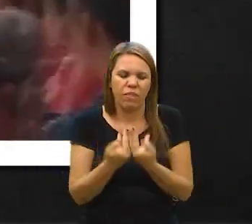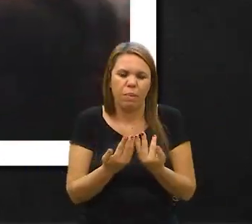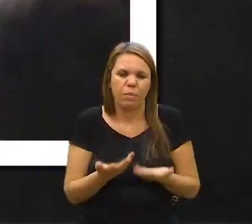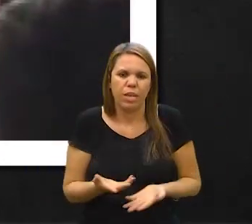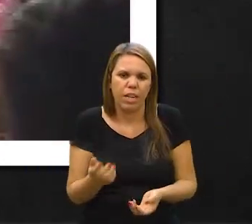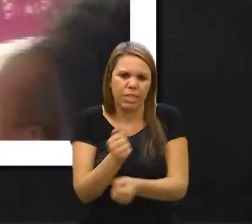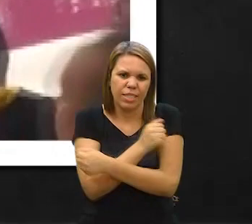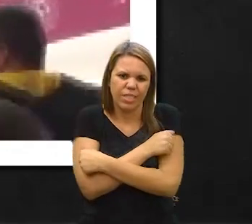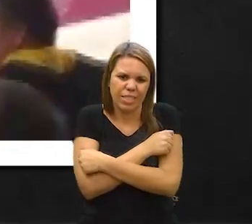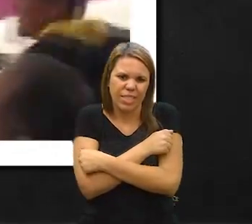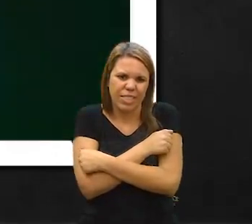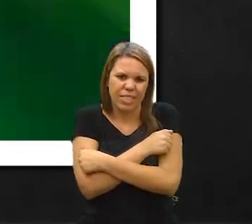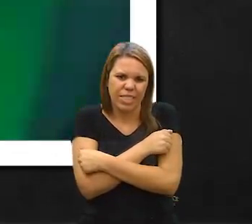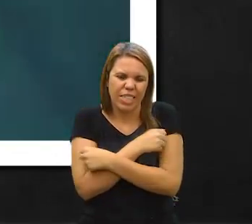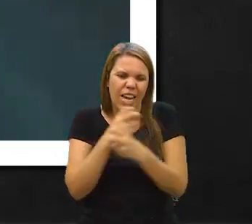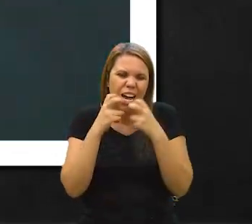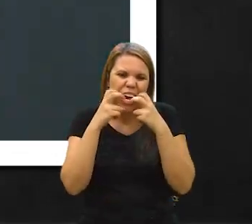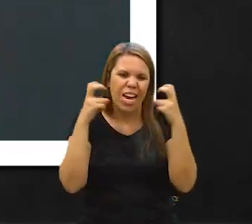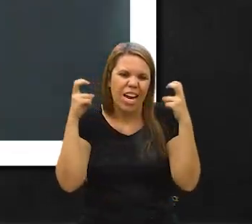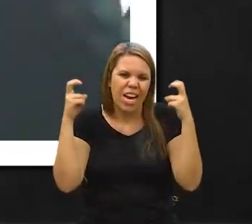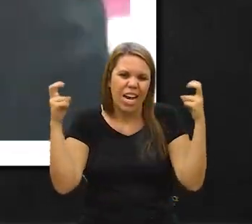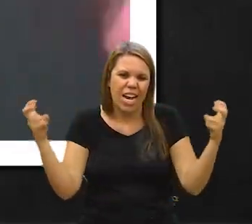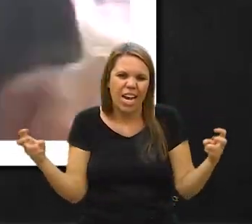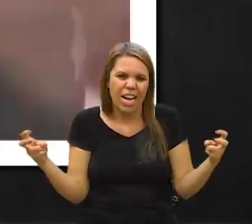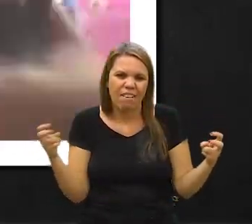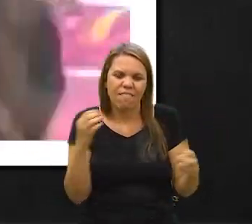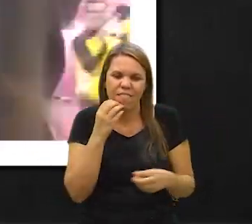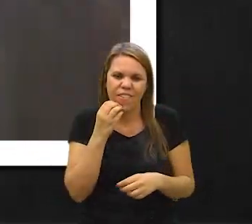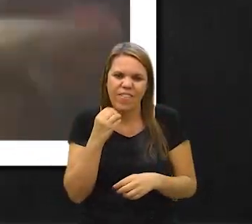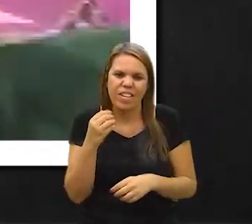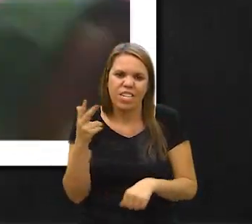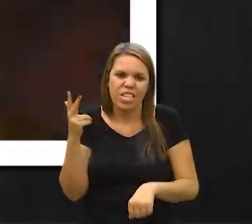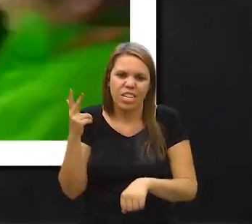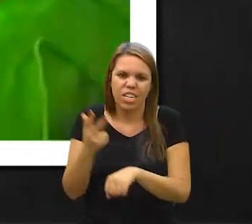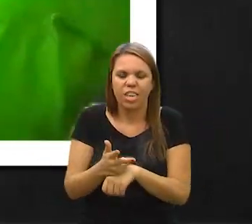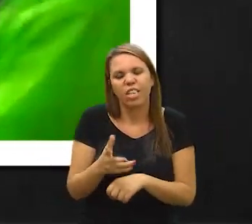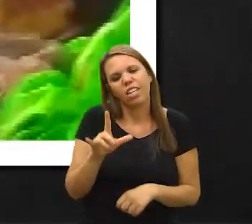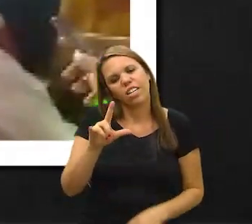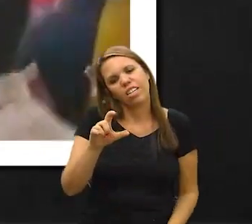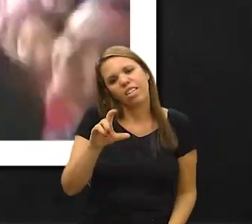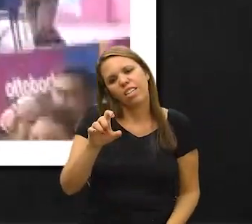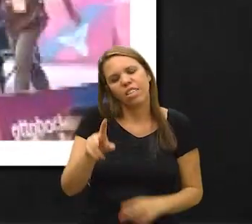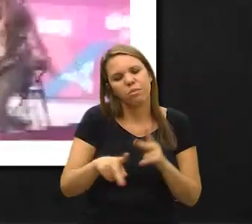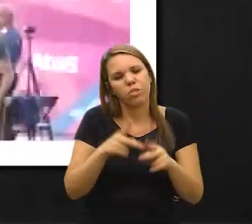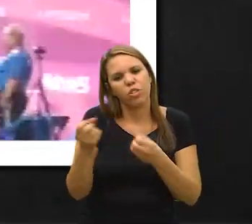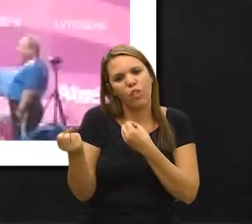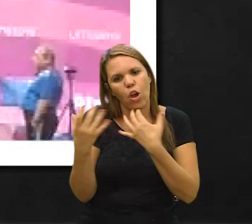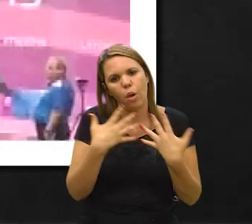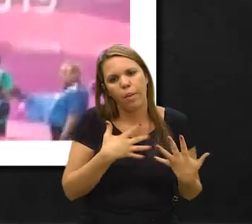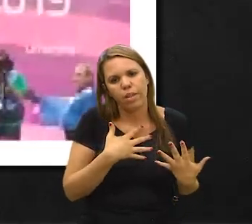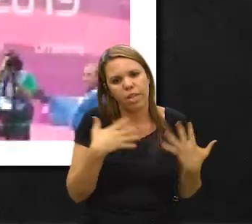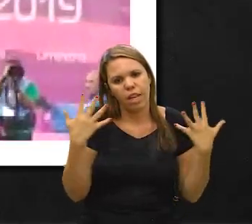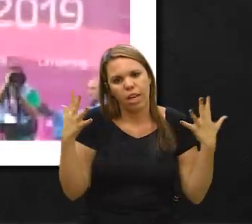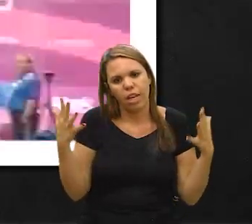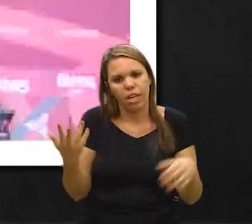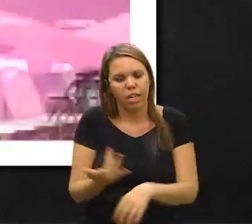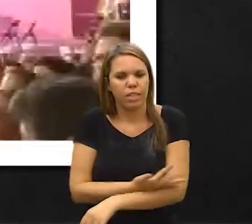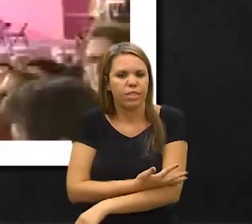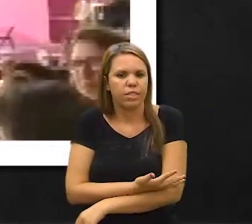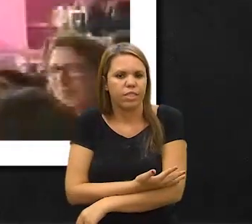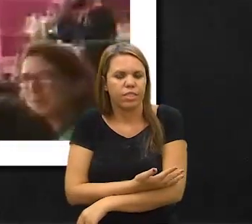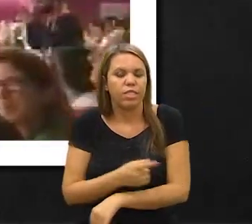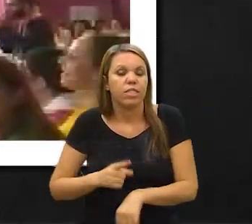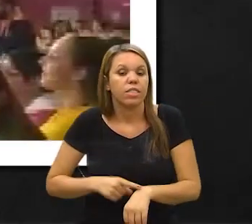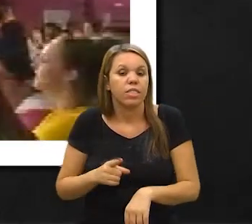meu pai e minha mãe. Abracei ela, saí gritando. Eu pus até o vídeo no meu Instagram, onde a gente veio comentar, porque é uma comemoração muito